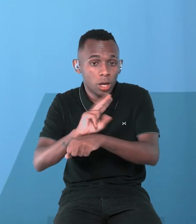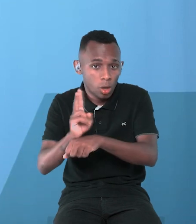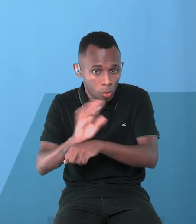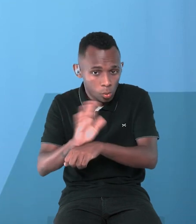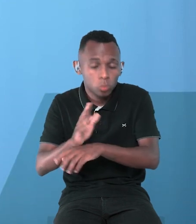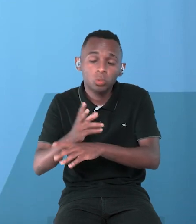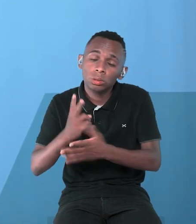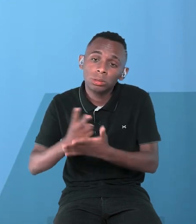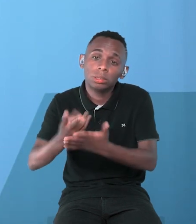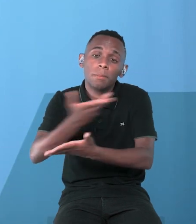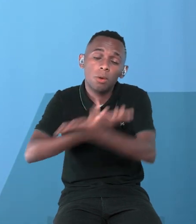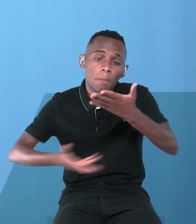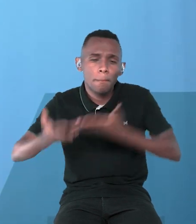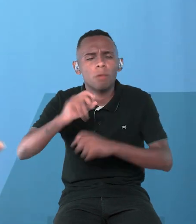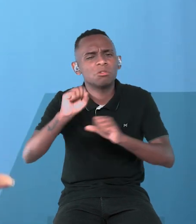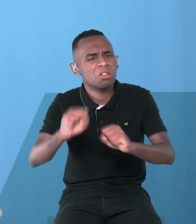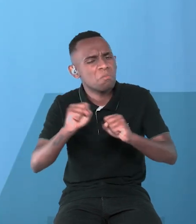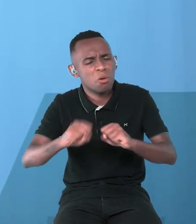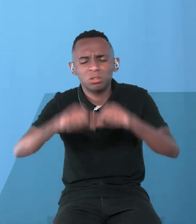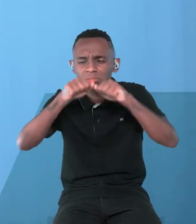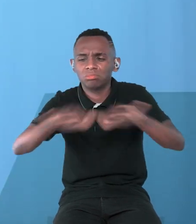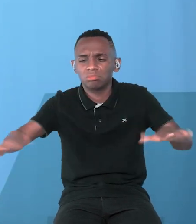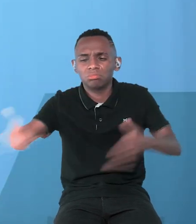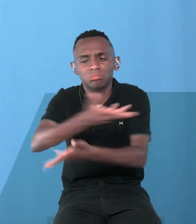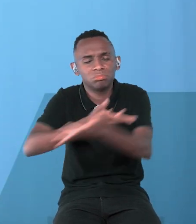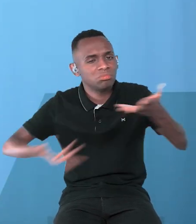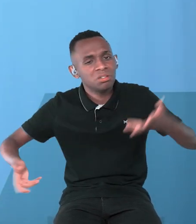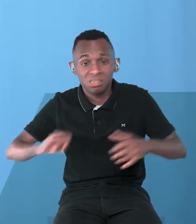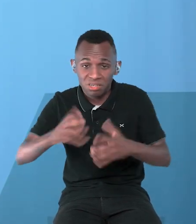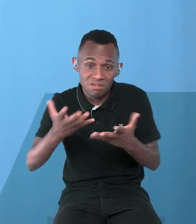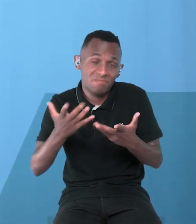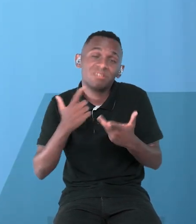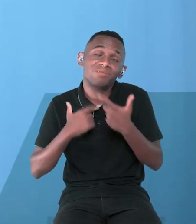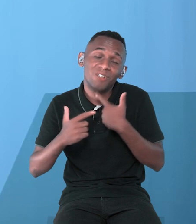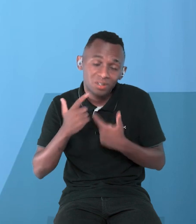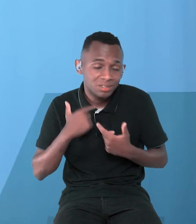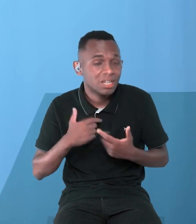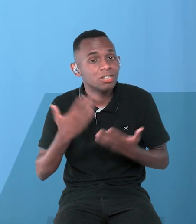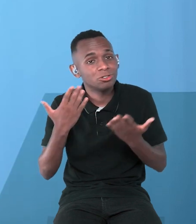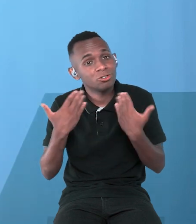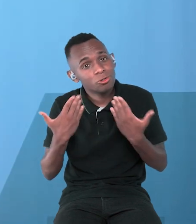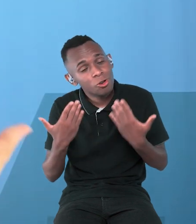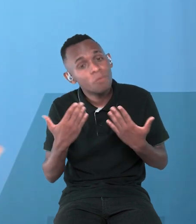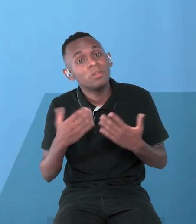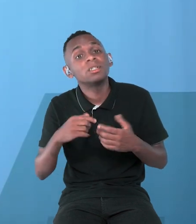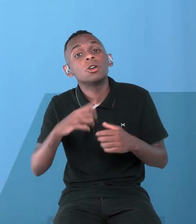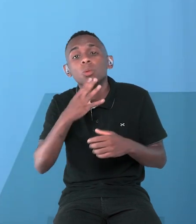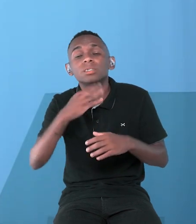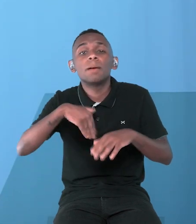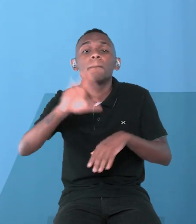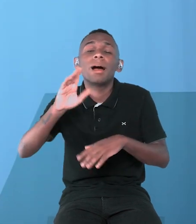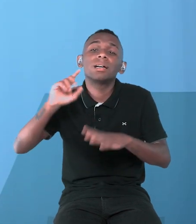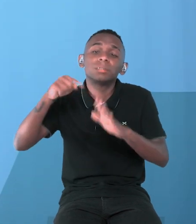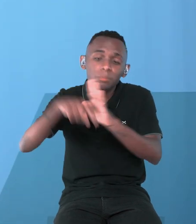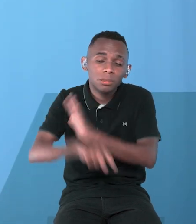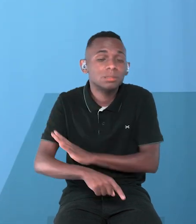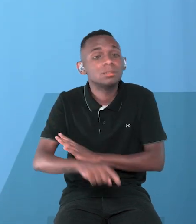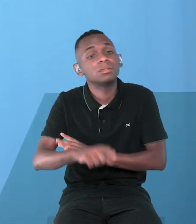tudo tem uma solução, né? A gente não pode entregar os pontos nunca,